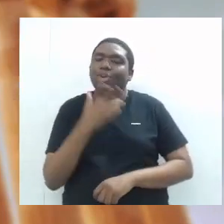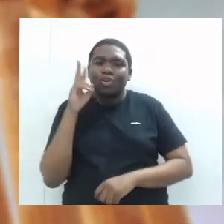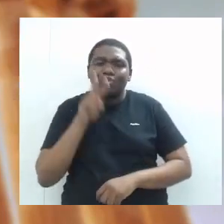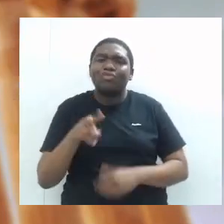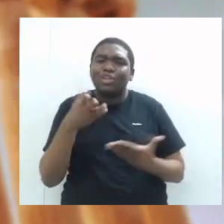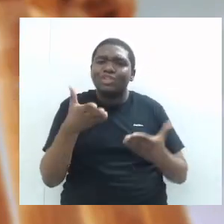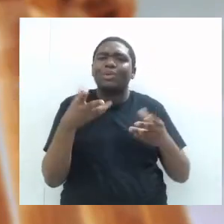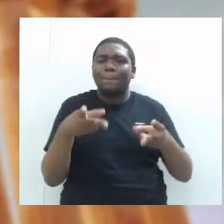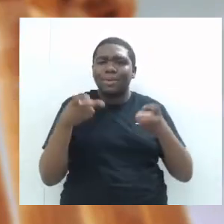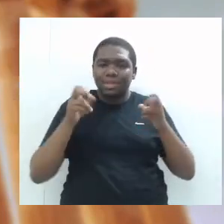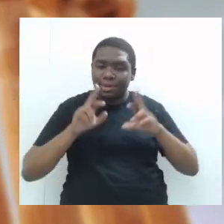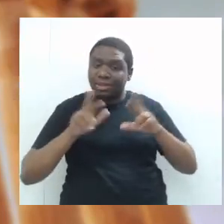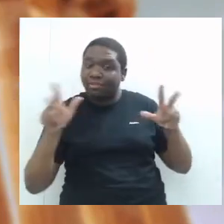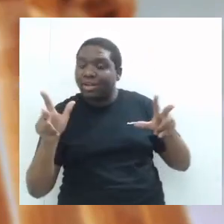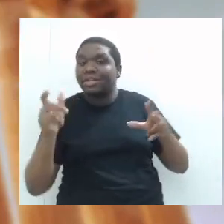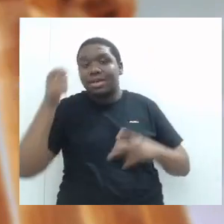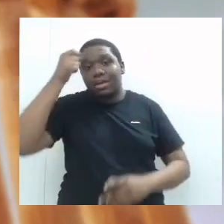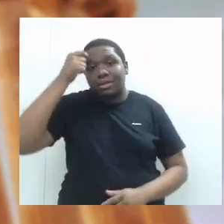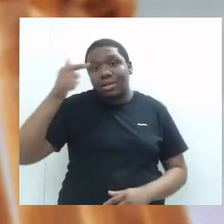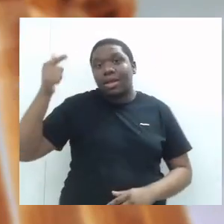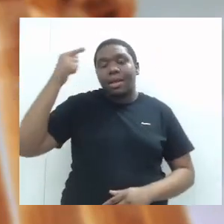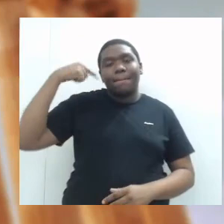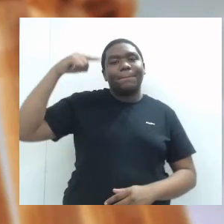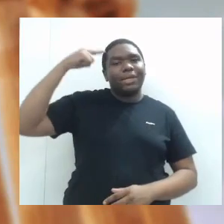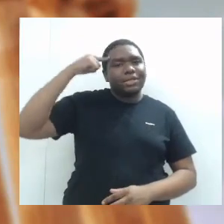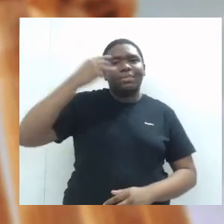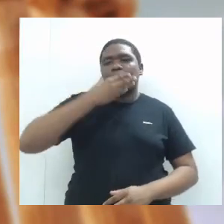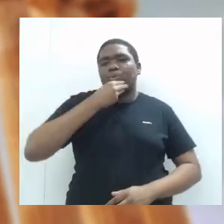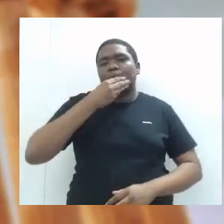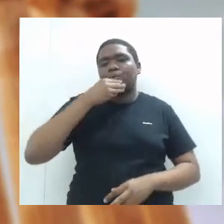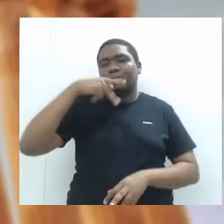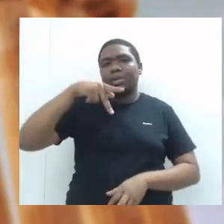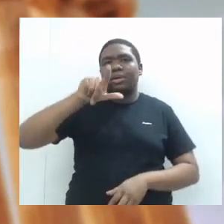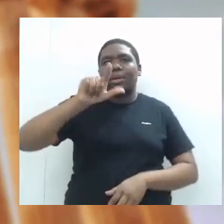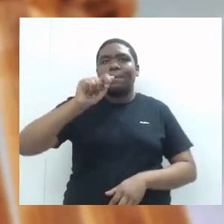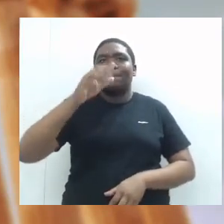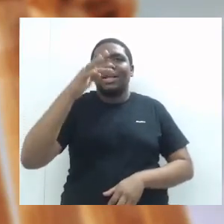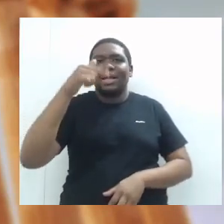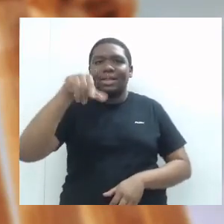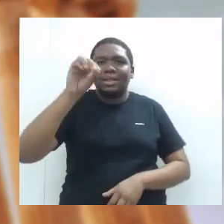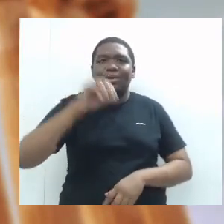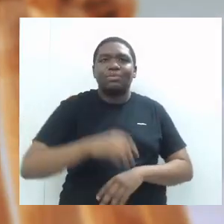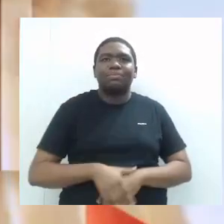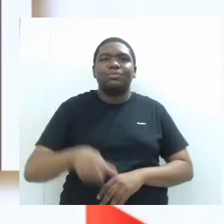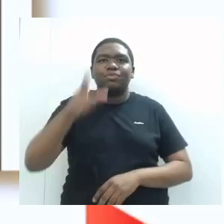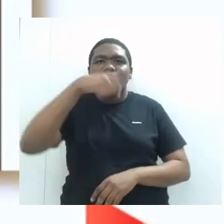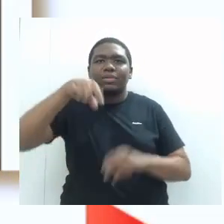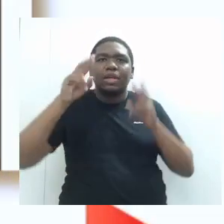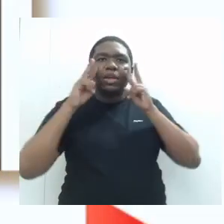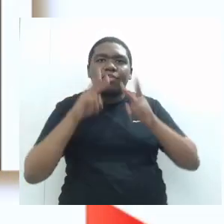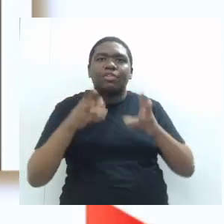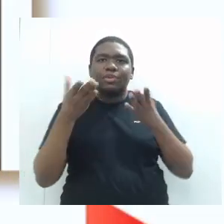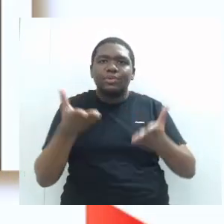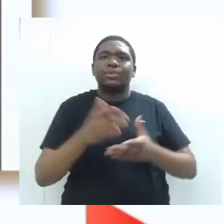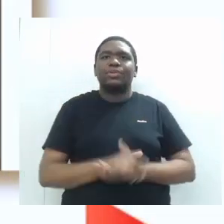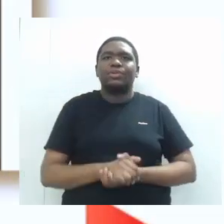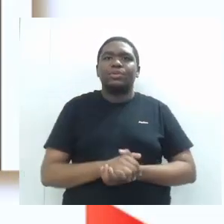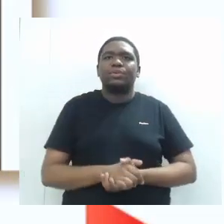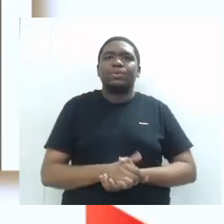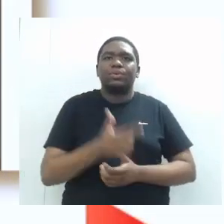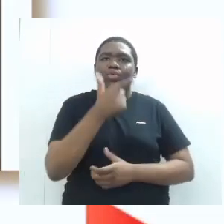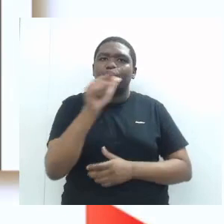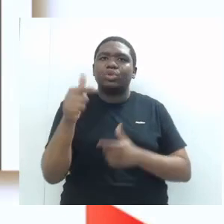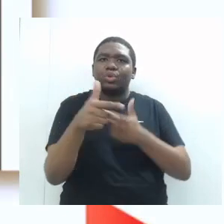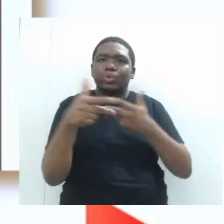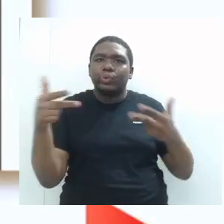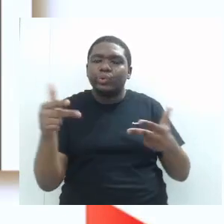conhecimento, a ideia, o pensamento platônico. E olhem para a tela mais um ponto sobre o inatismo.